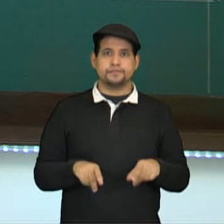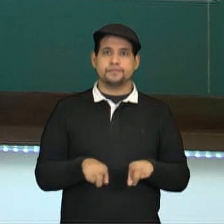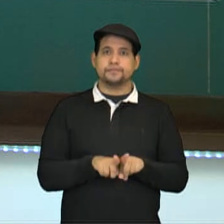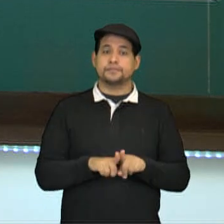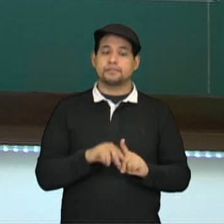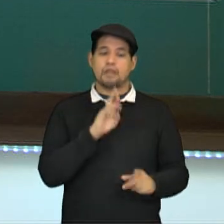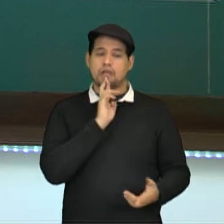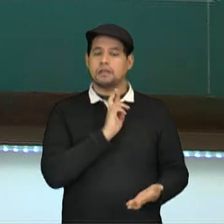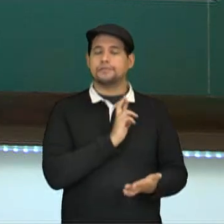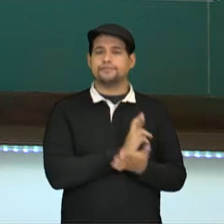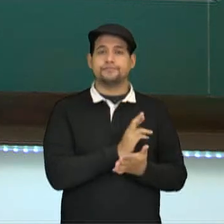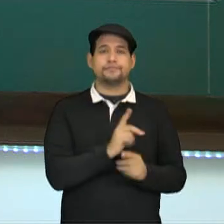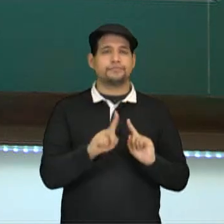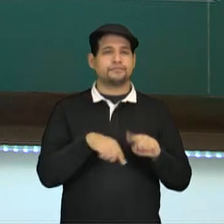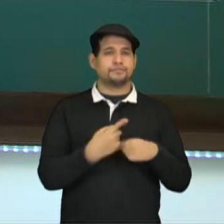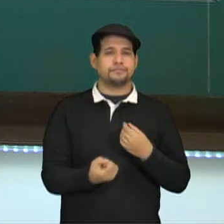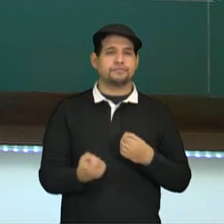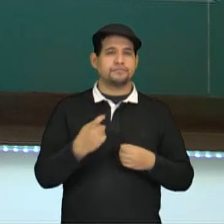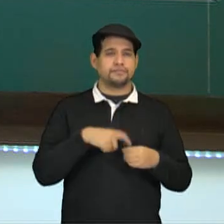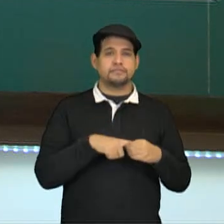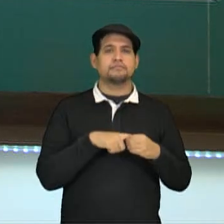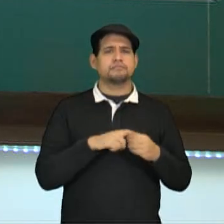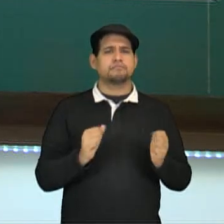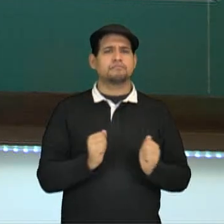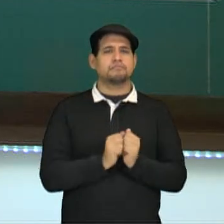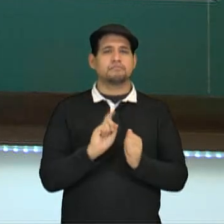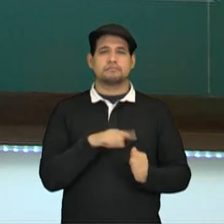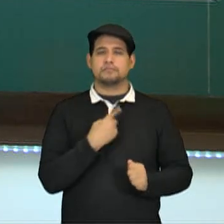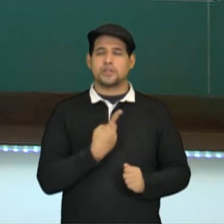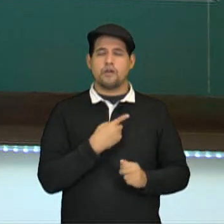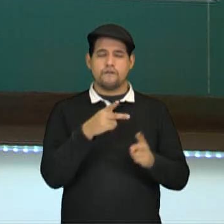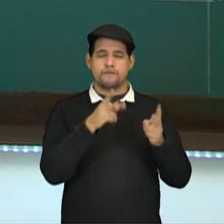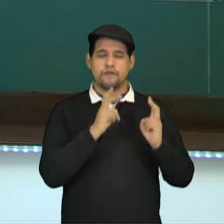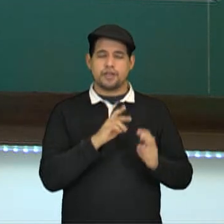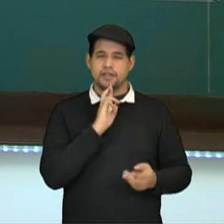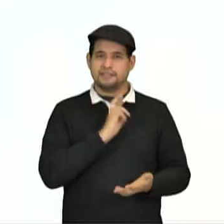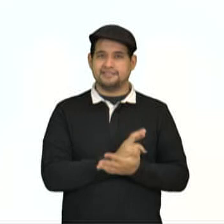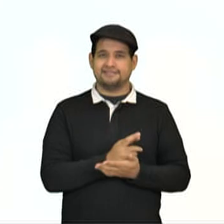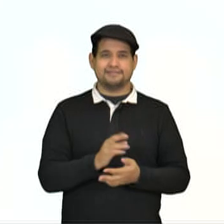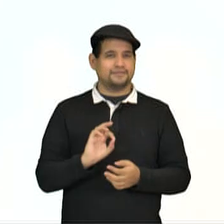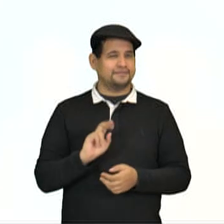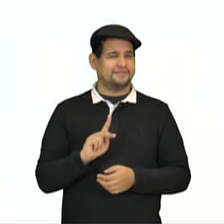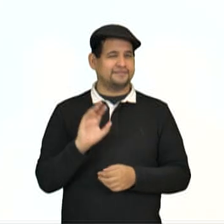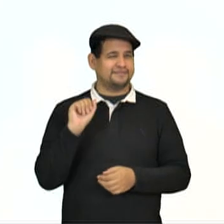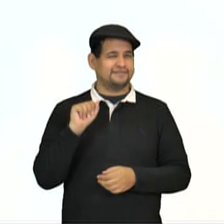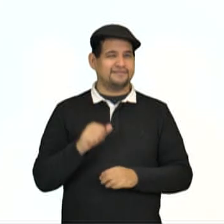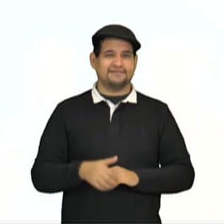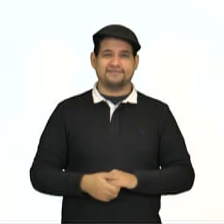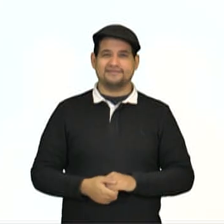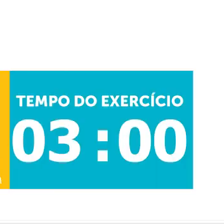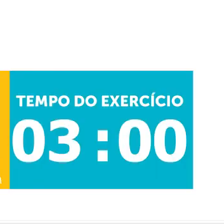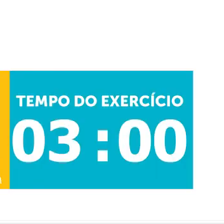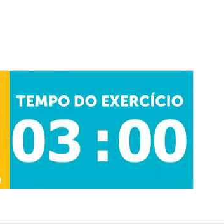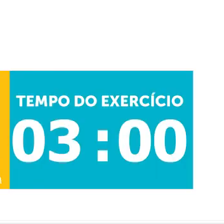e responda ela e a gente já volta para que juntos a gente confere aí a resposta. Ok? Até mais!